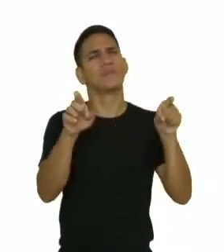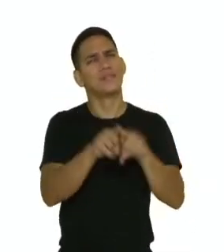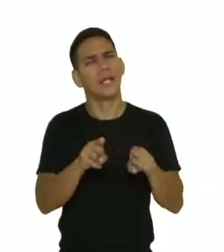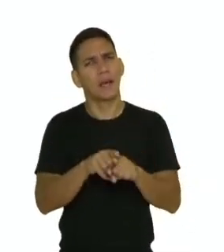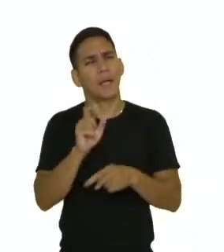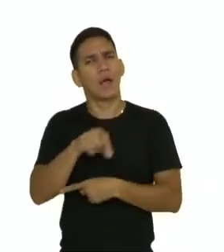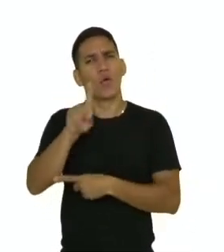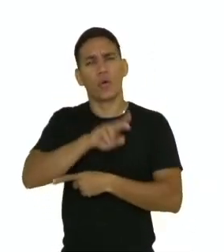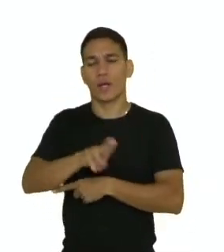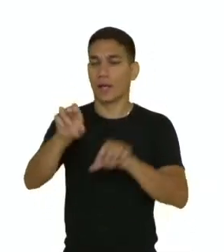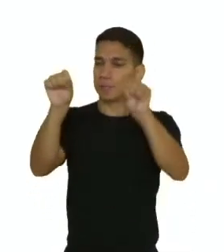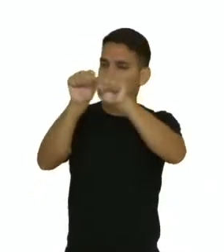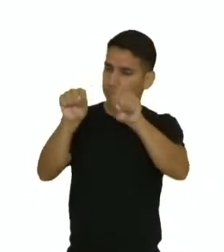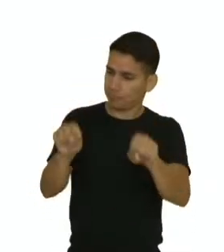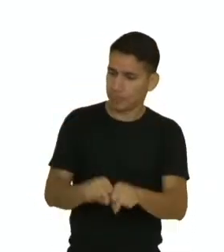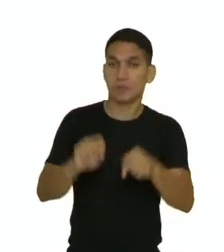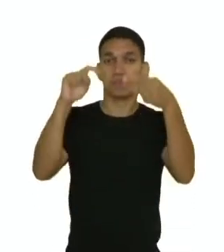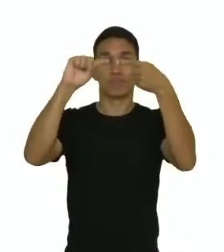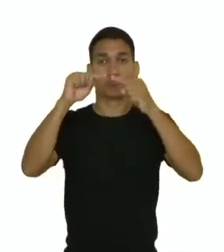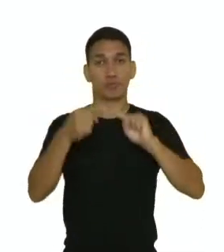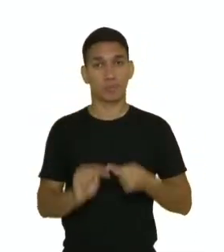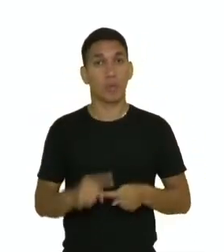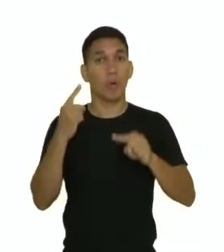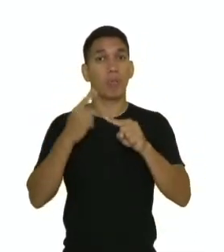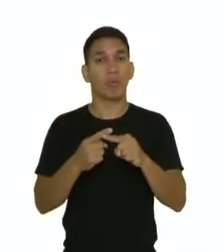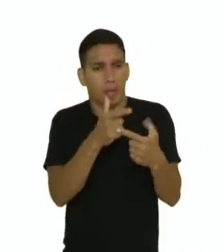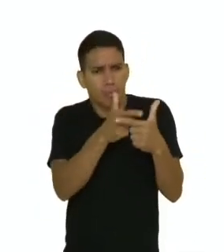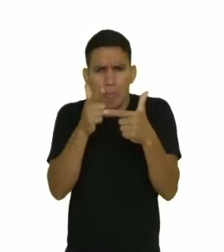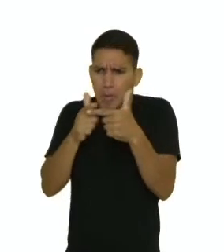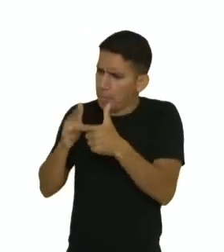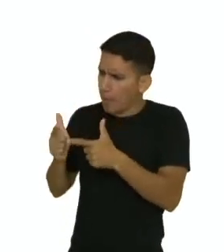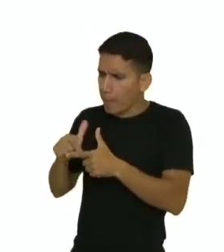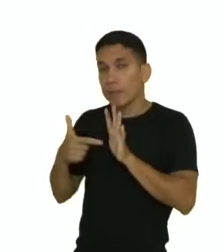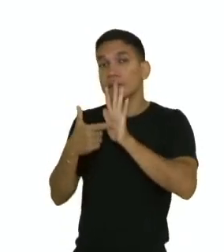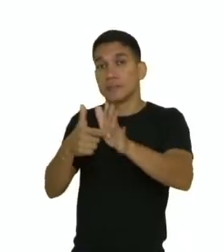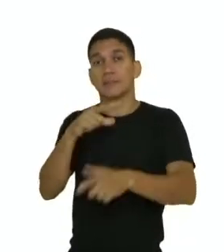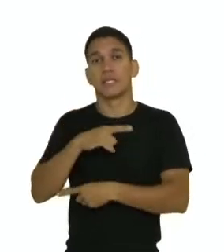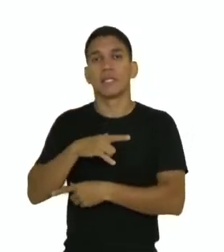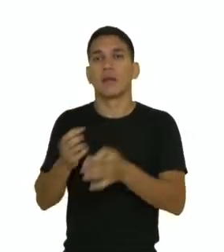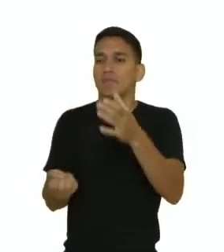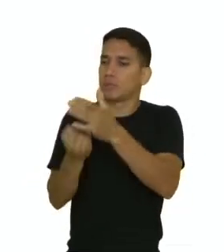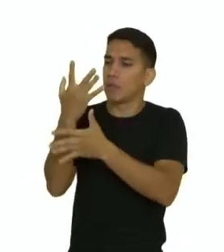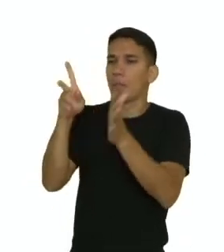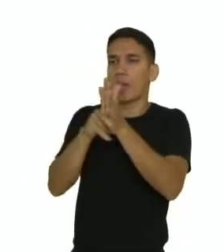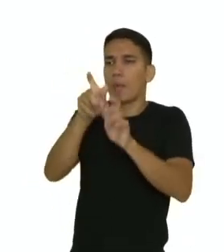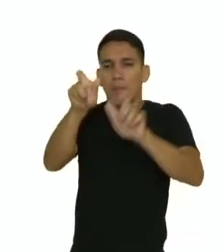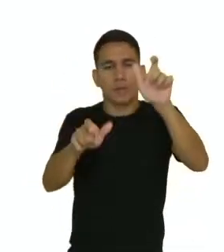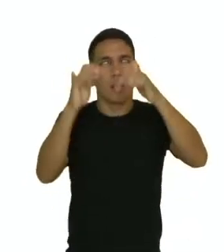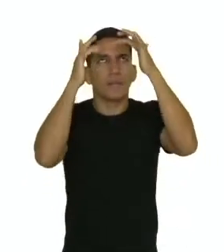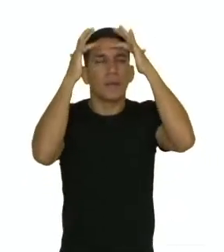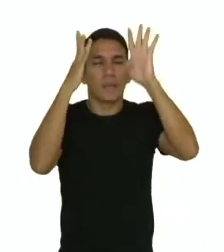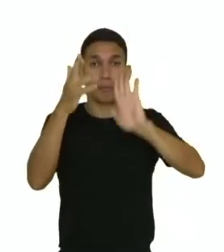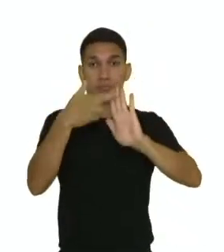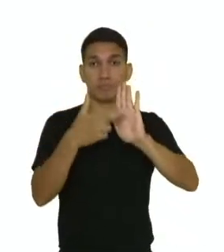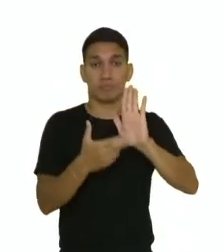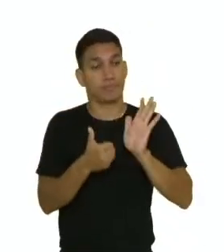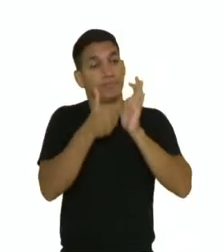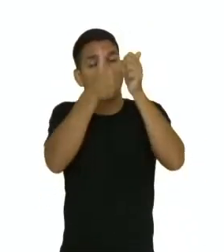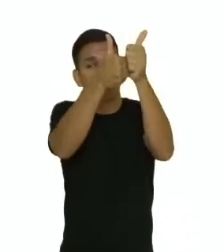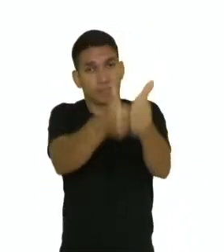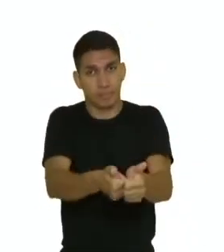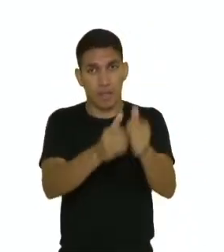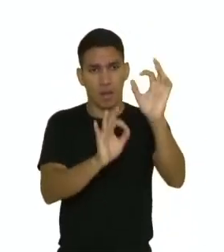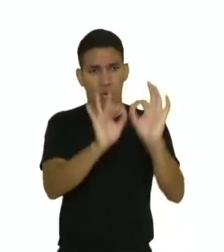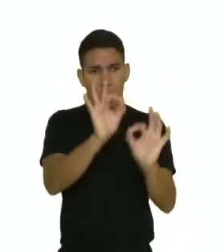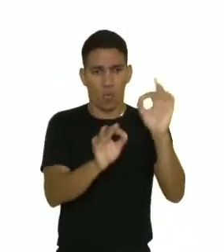a sistematização, já que as problematizações feitas pelos pensadores seguem regras de ordenamento